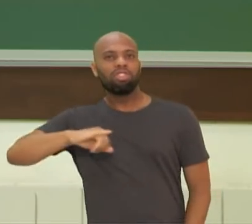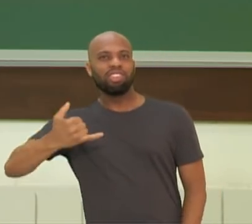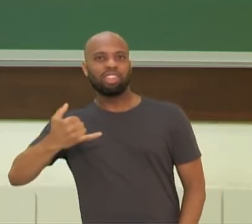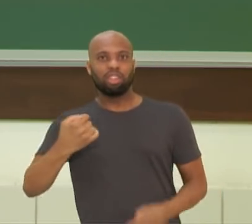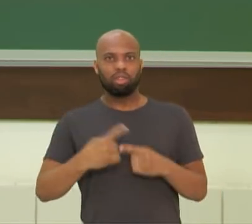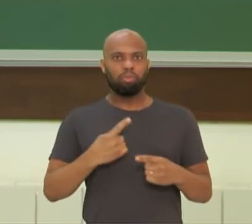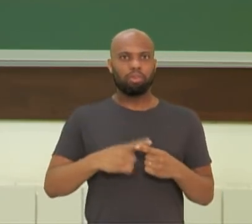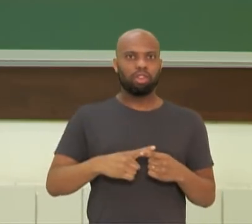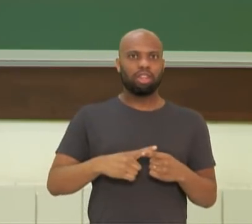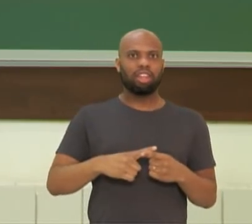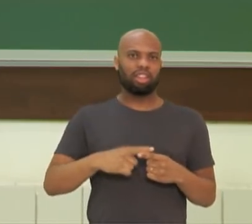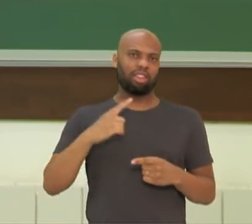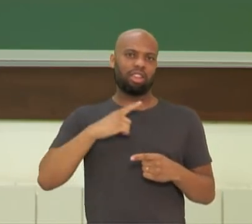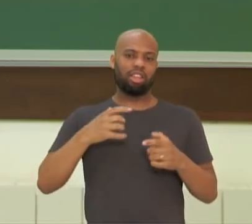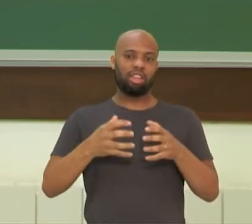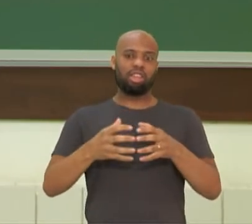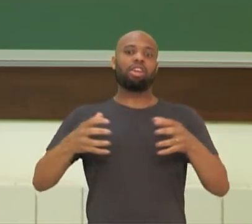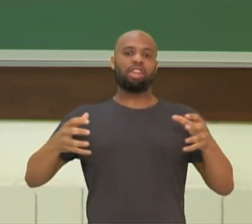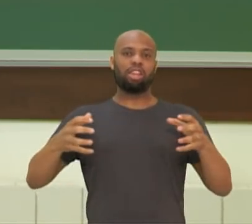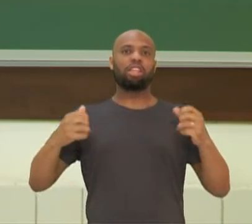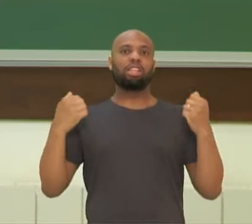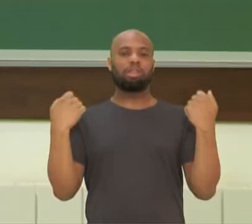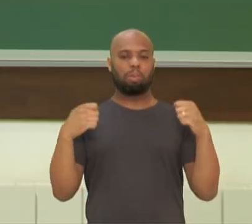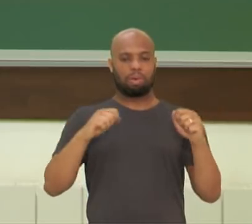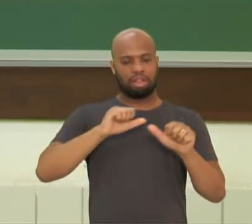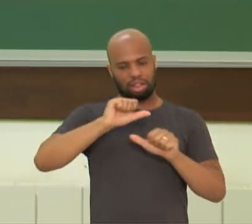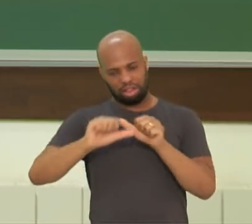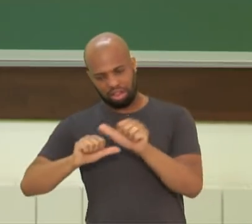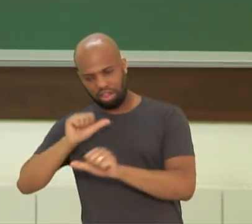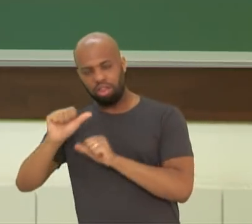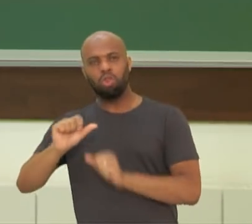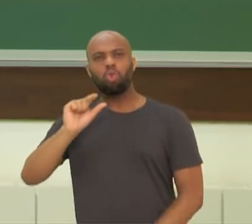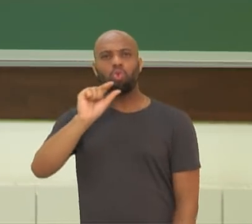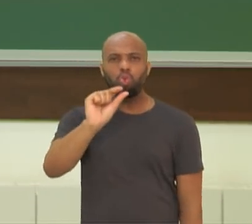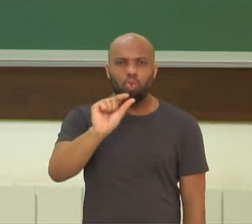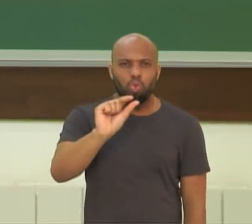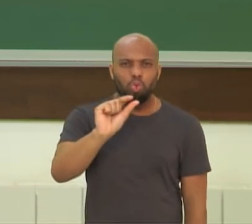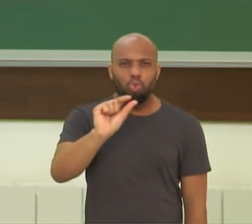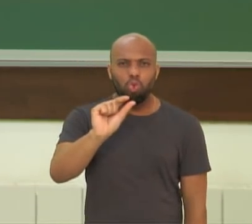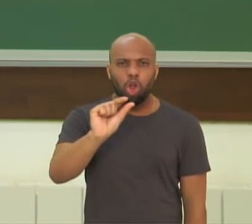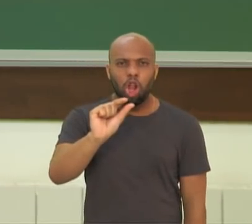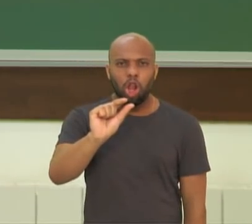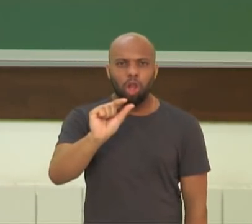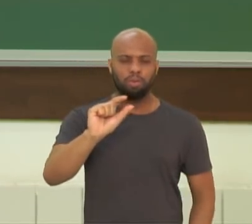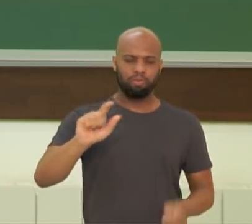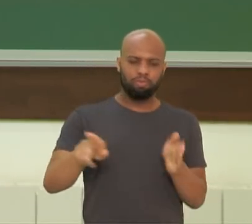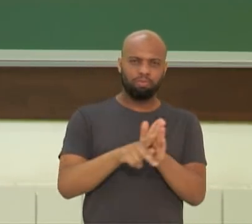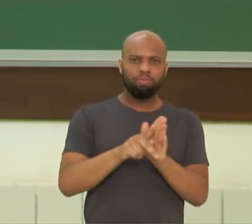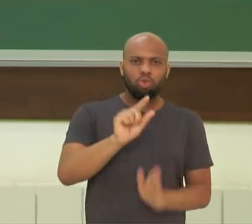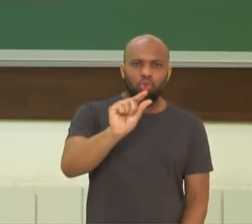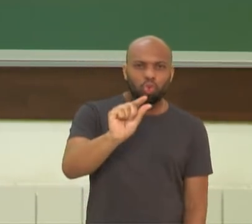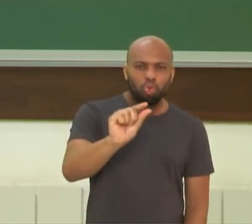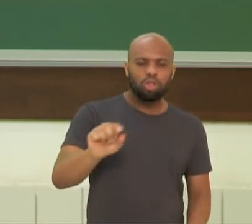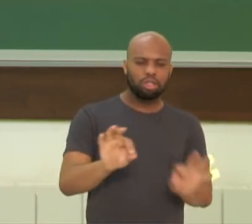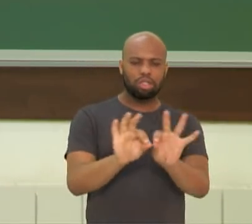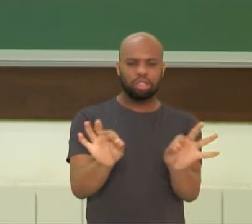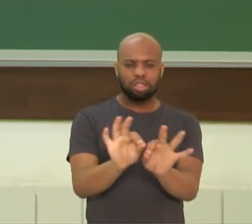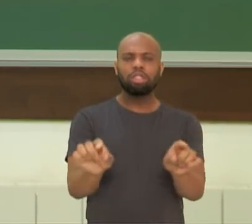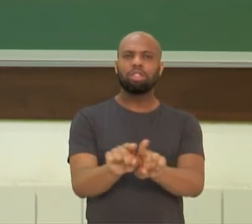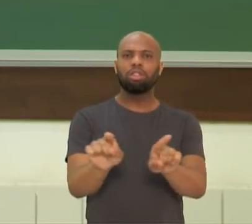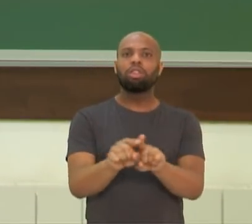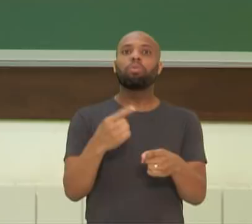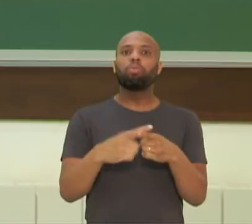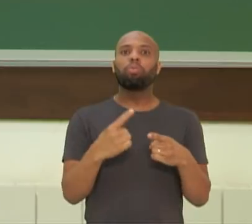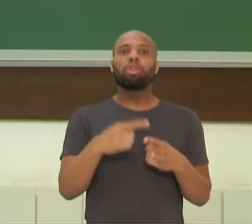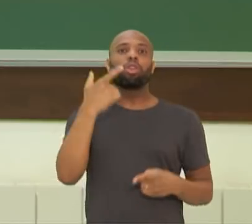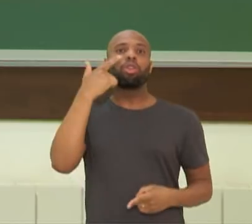são muito grandes, então a gente precisa transformar eles em unidades muito menores e muito mais simples para que